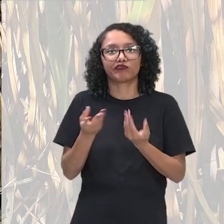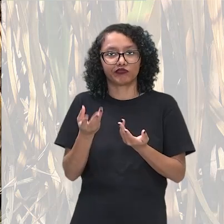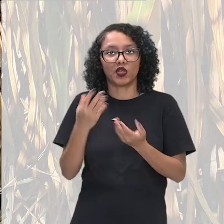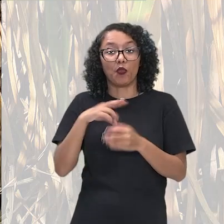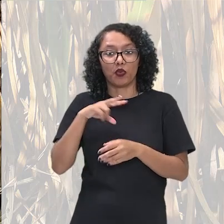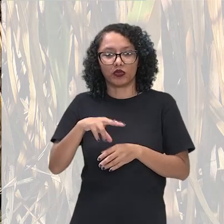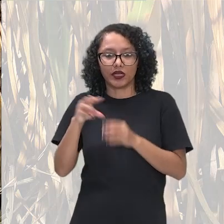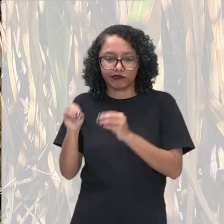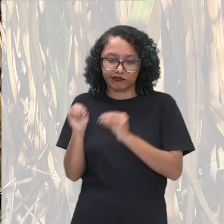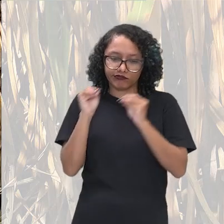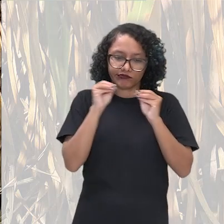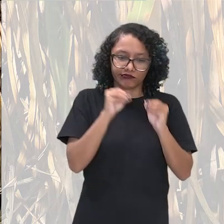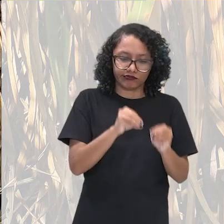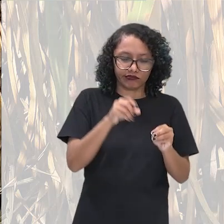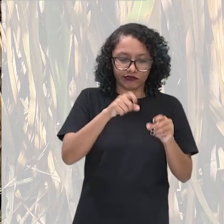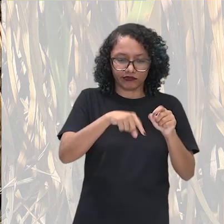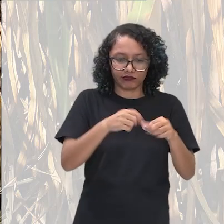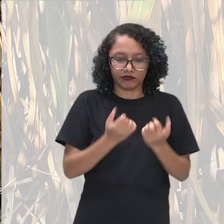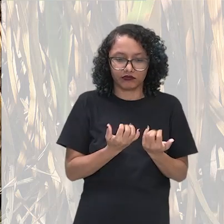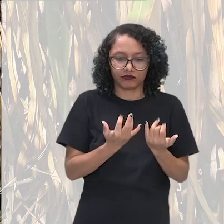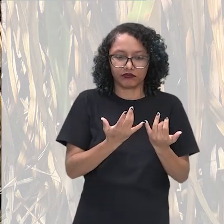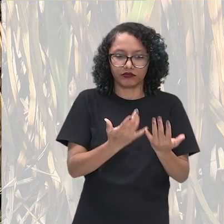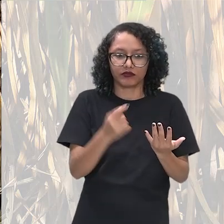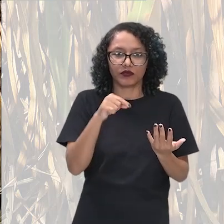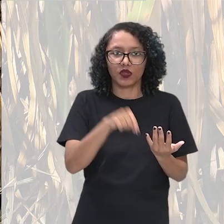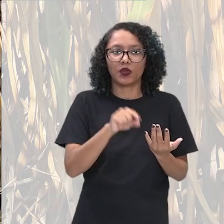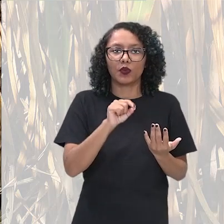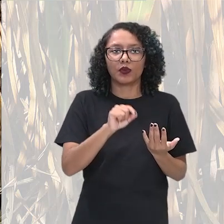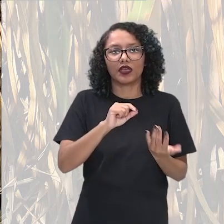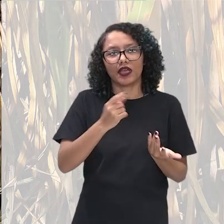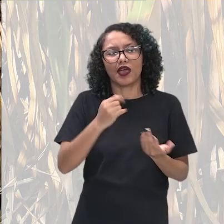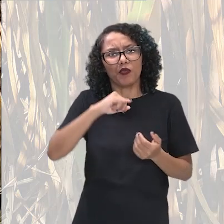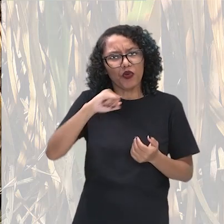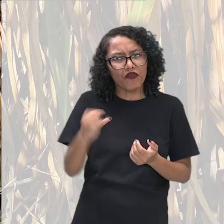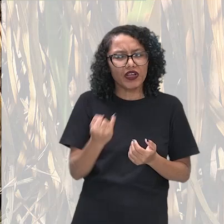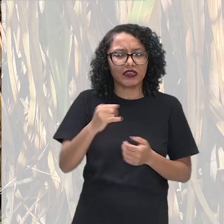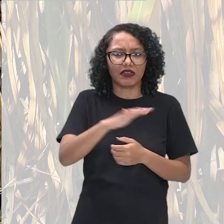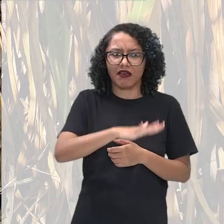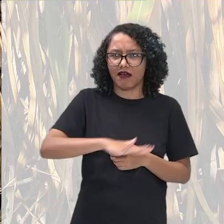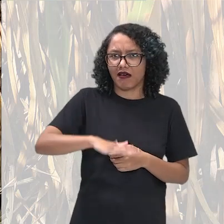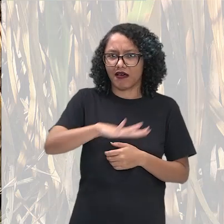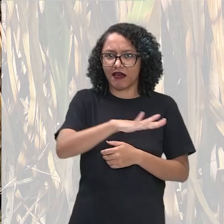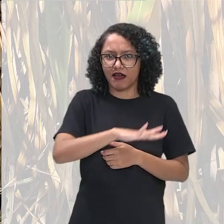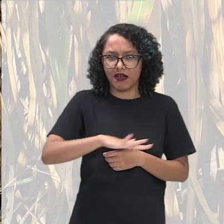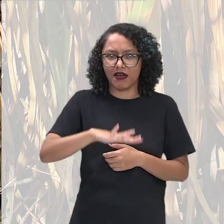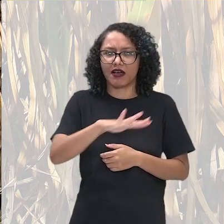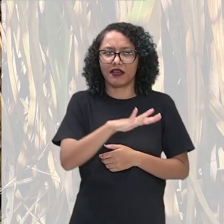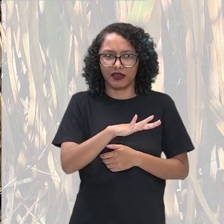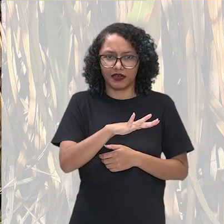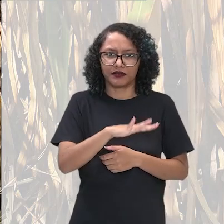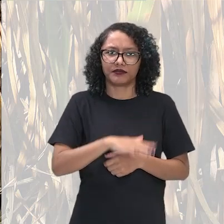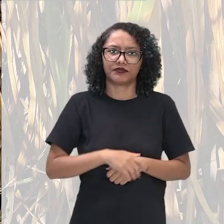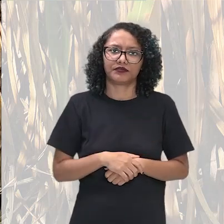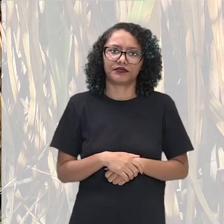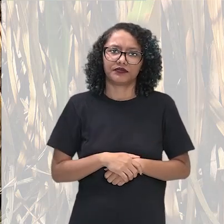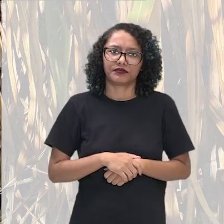uma forma de tornar a terra mais produtiva e pudesse